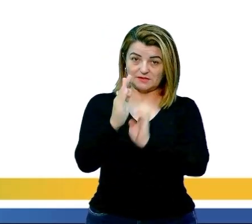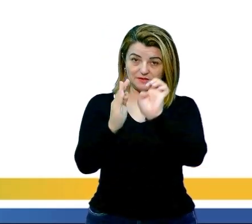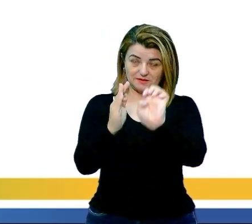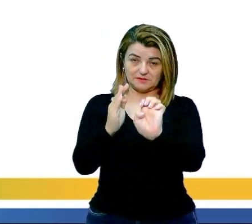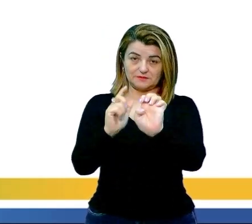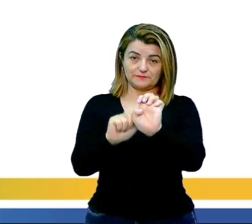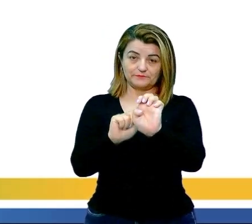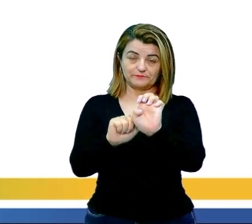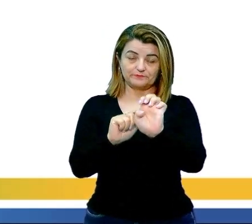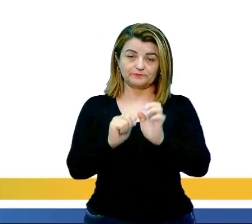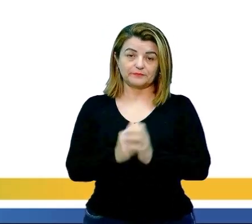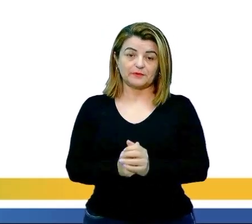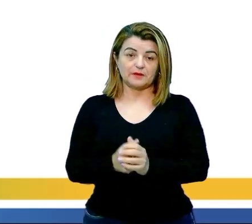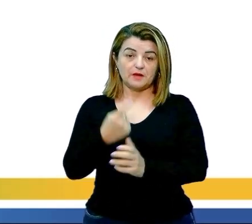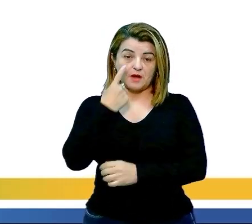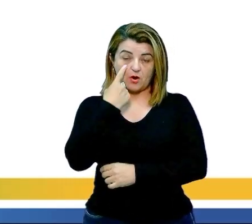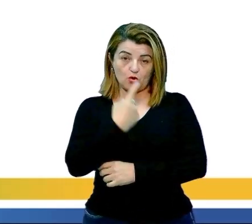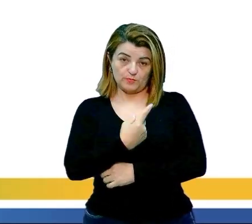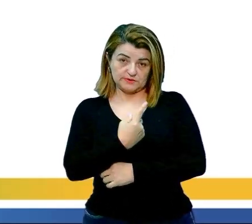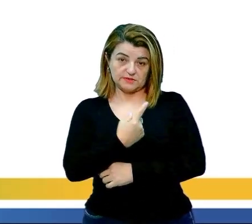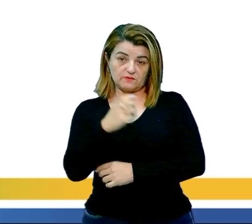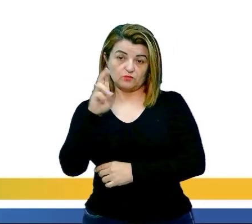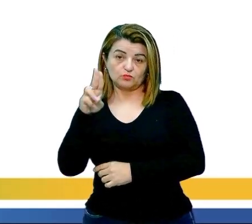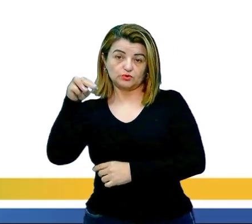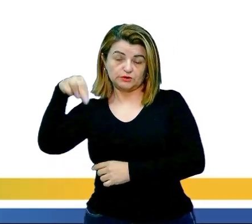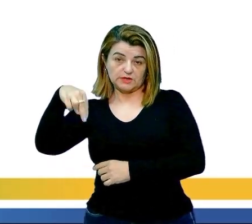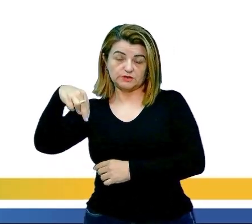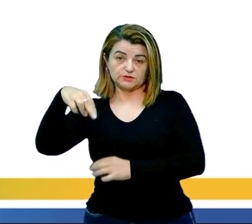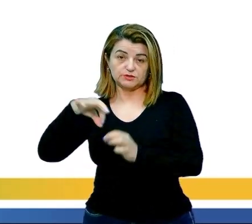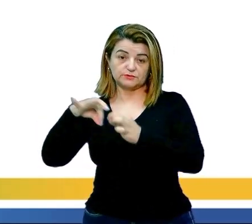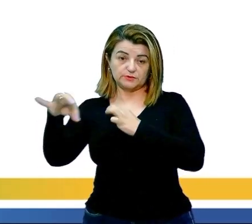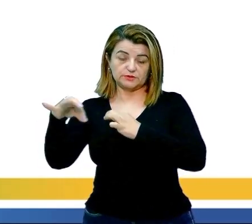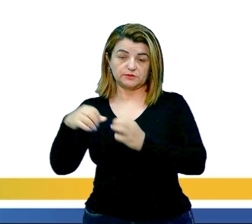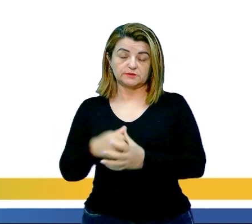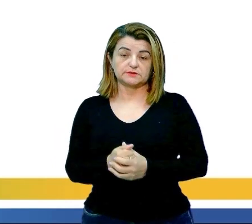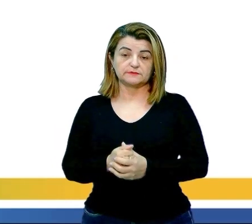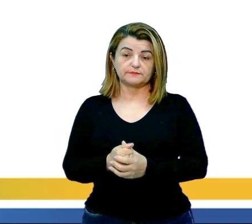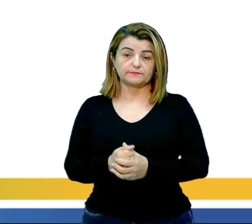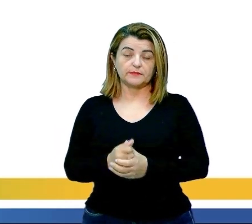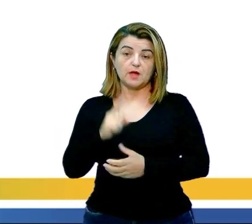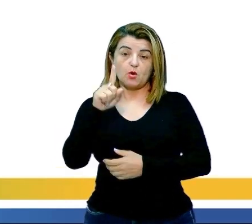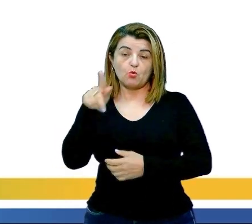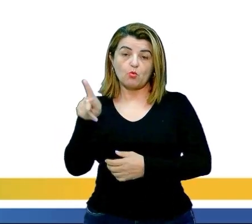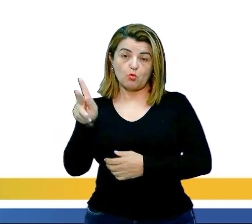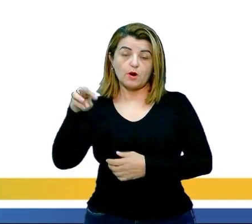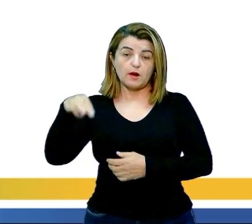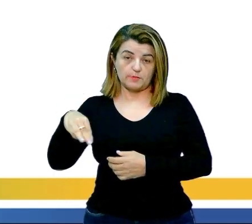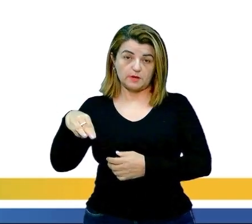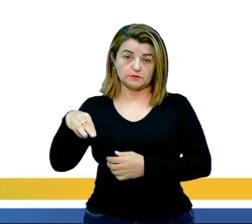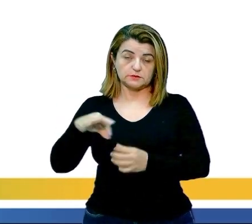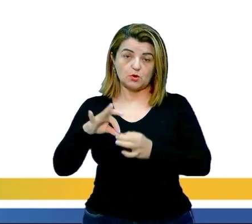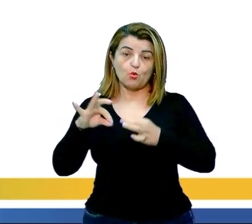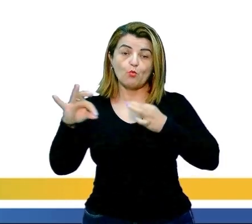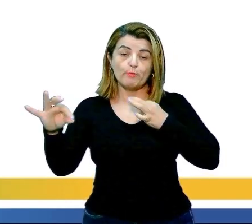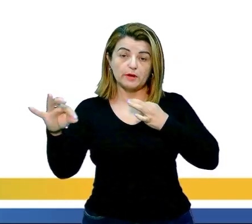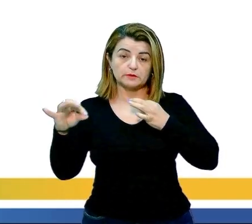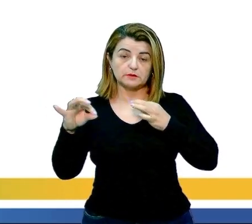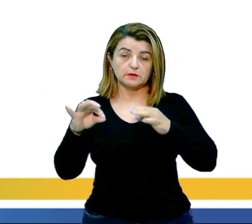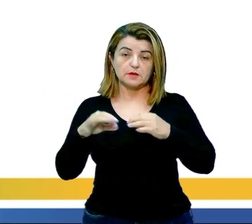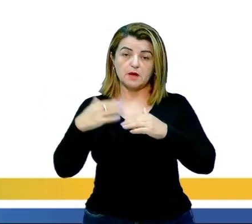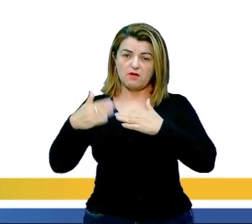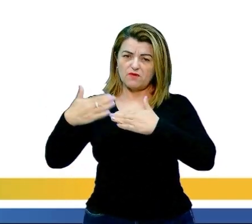Então, observe aí, a unidade de medidas padrão. Nós temos aí em metros. 1 quilômetro, 1000 metros. E